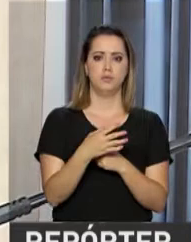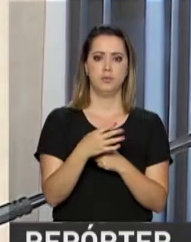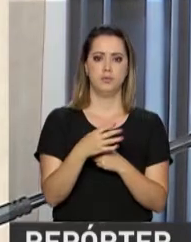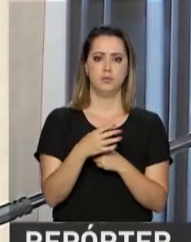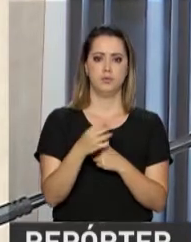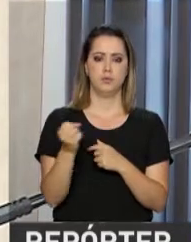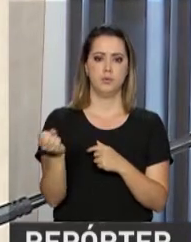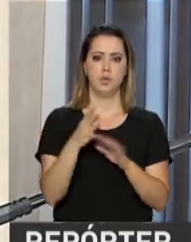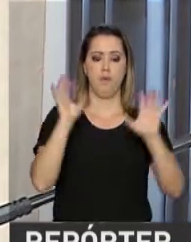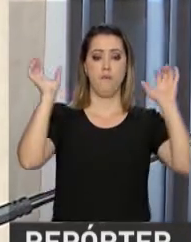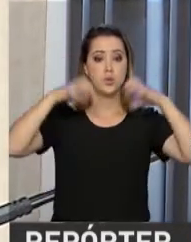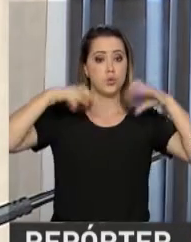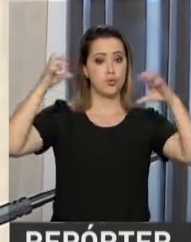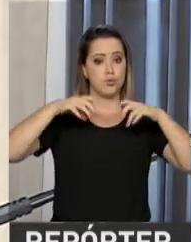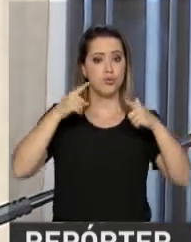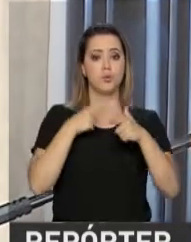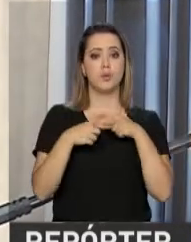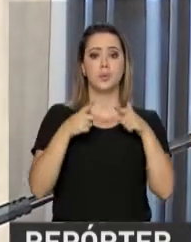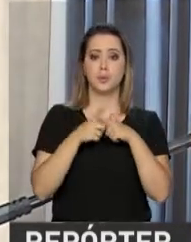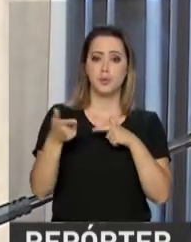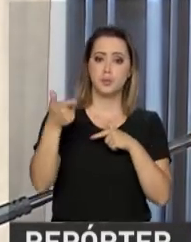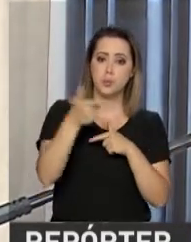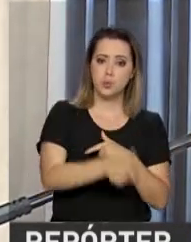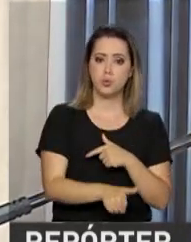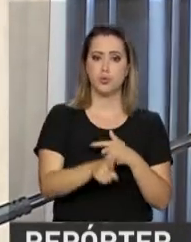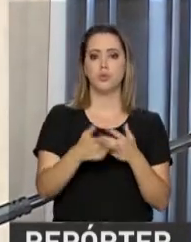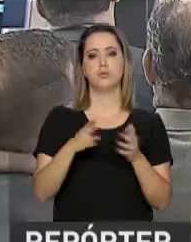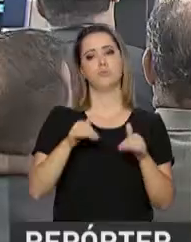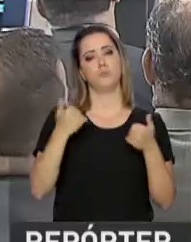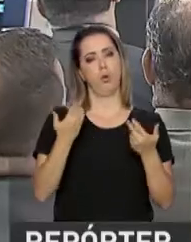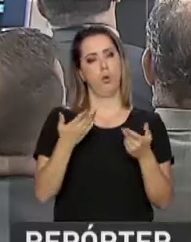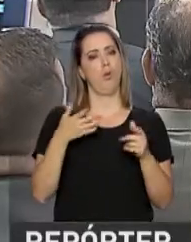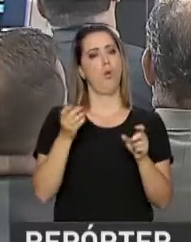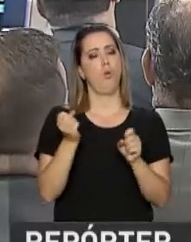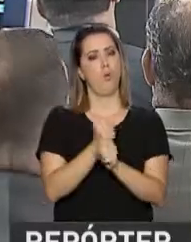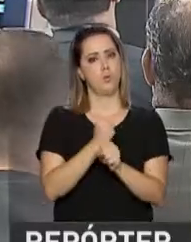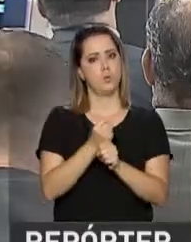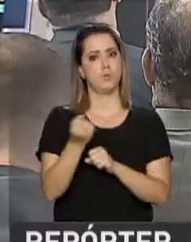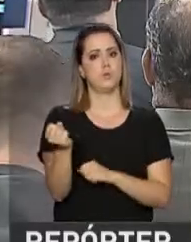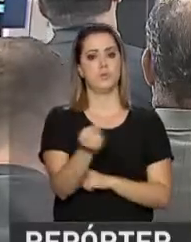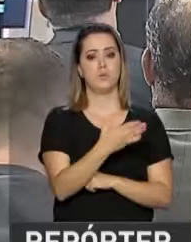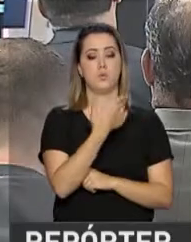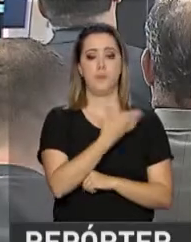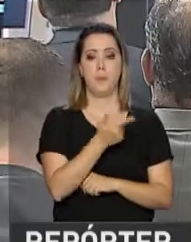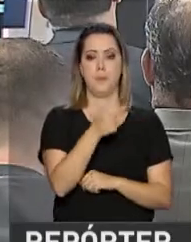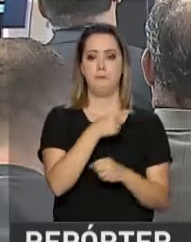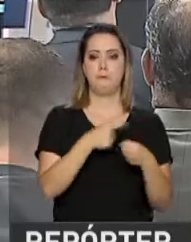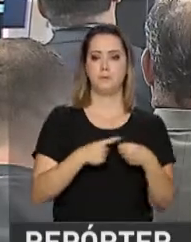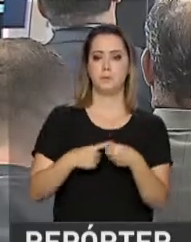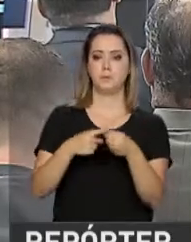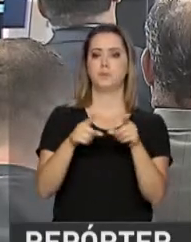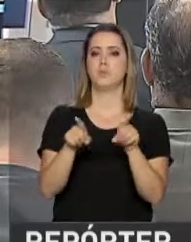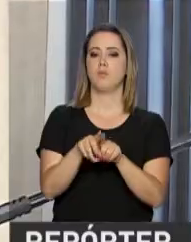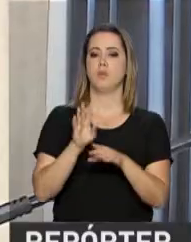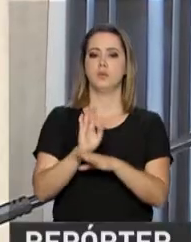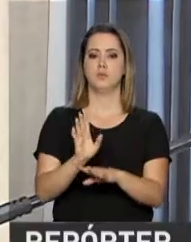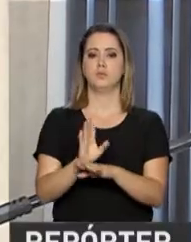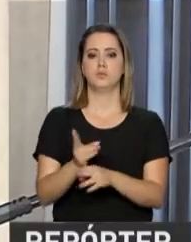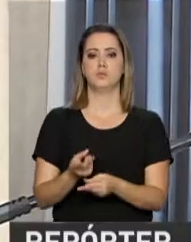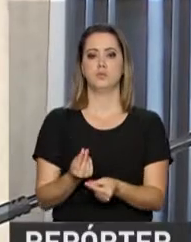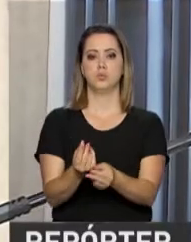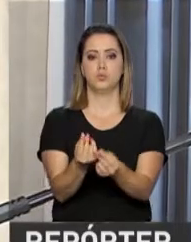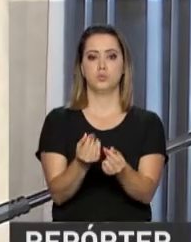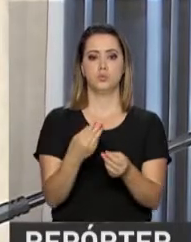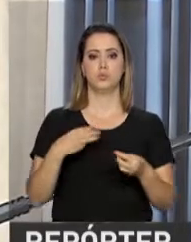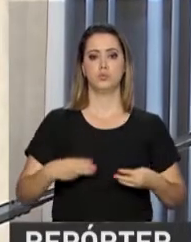chuva intensa que cai no estado outros municípios também poderão ser contemplados com recursos